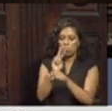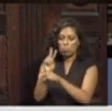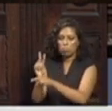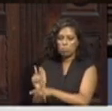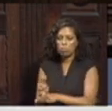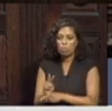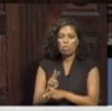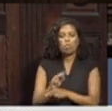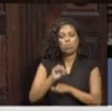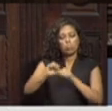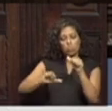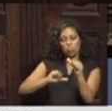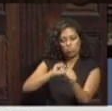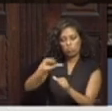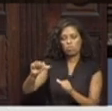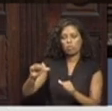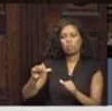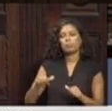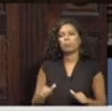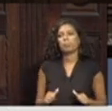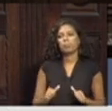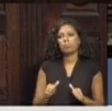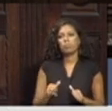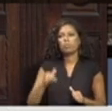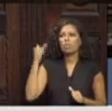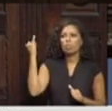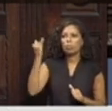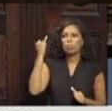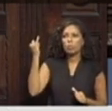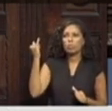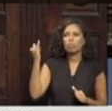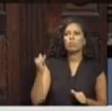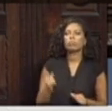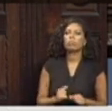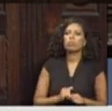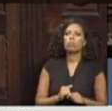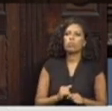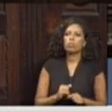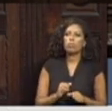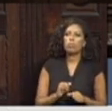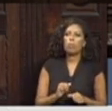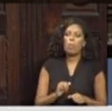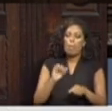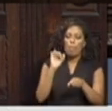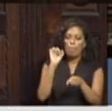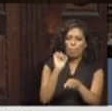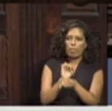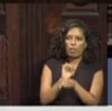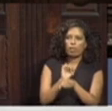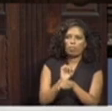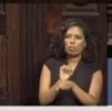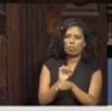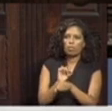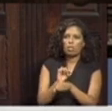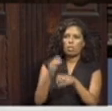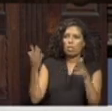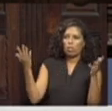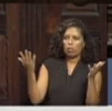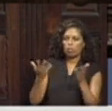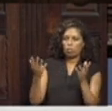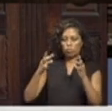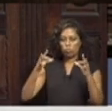externas, mas por hordas de bandidos que não querem que o futuro do Brasil aconteça e que a nossa gente possa viver em paz. Senhor governador,